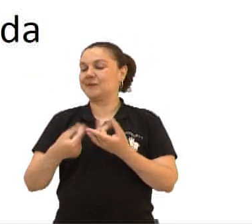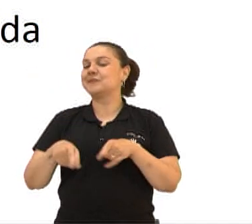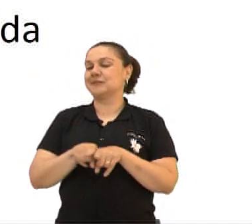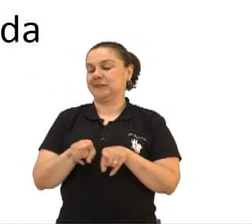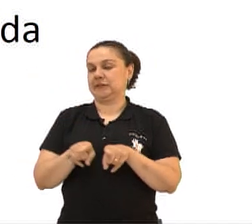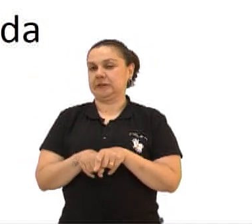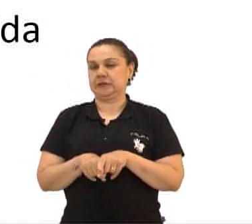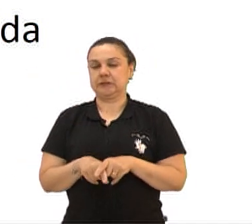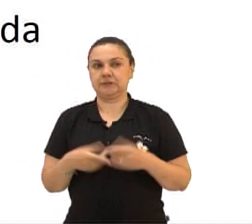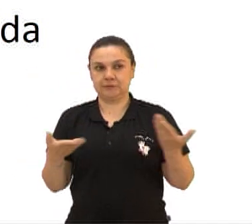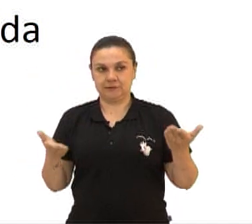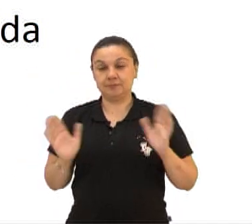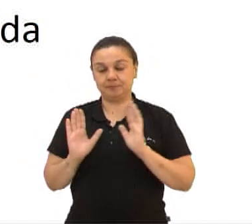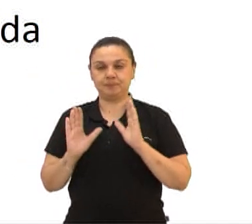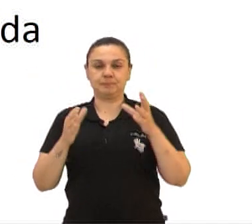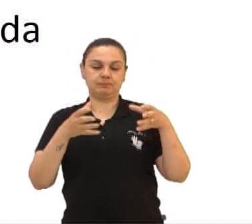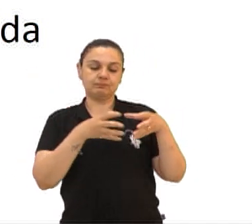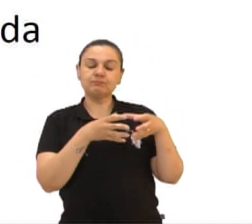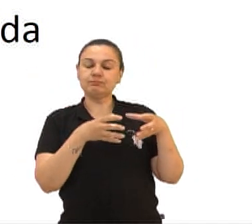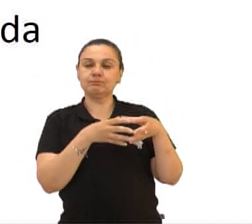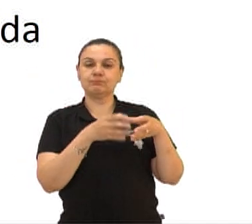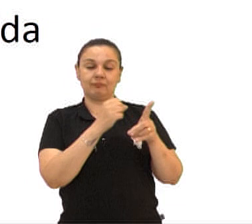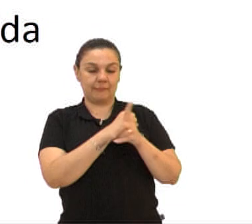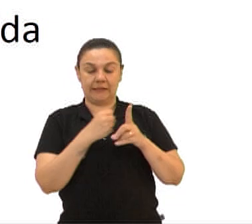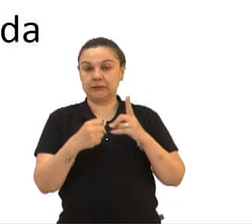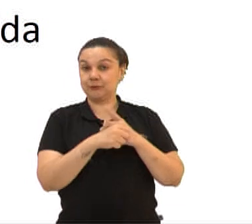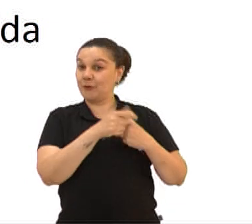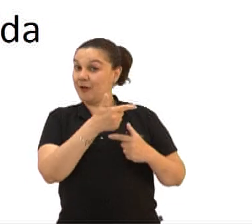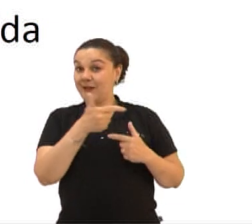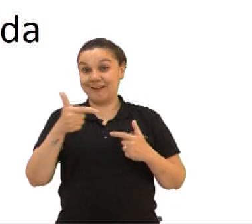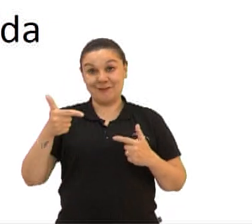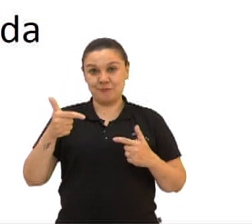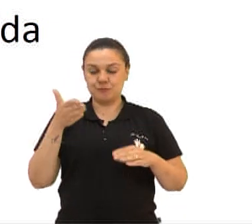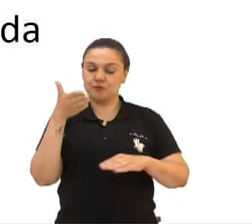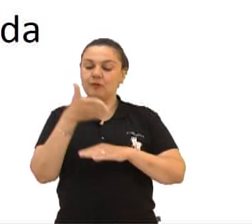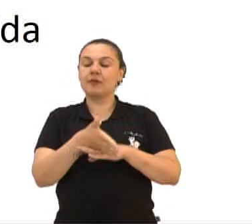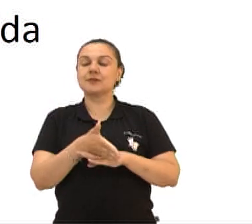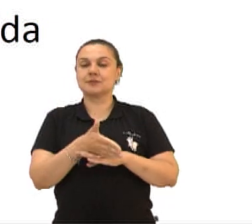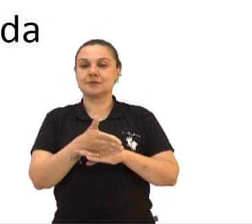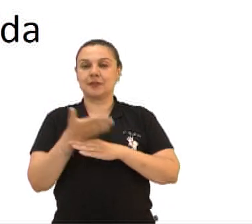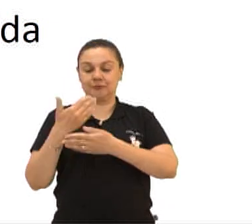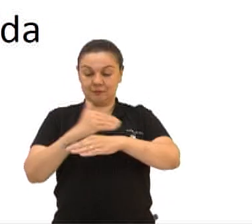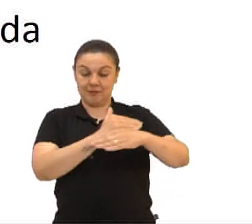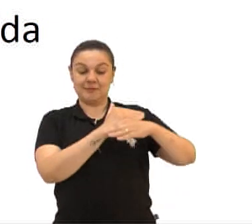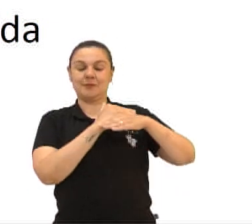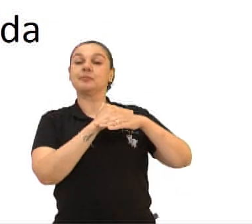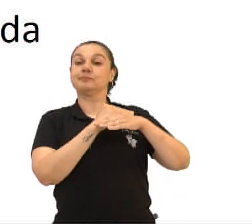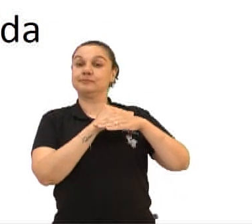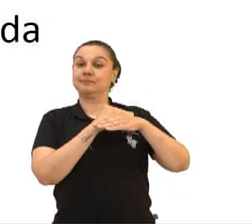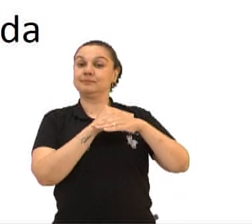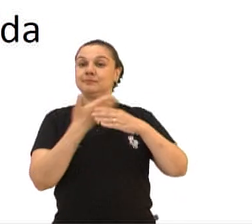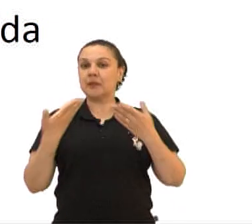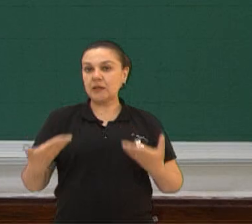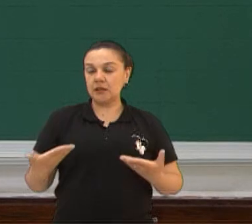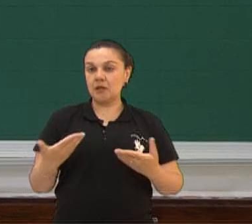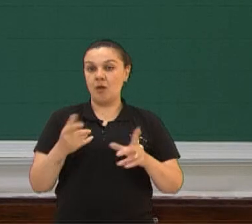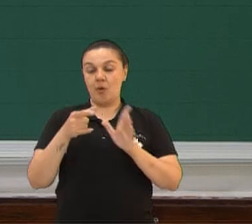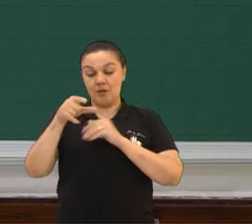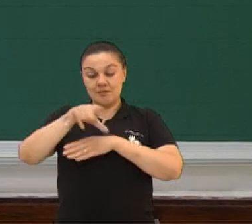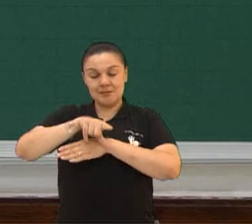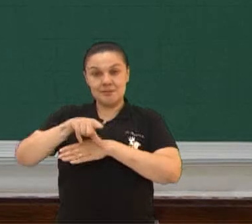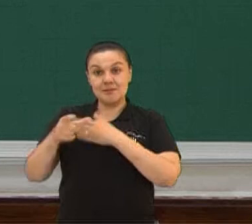nós tivemos aí uma parcela da sociedade que não tinha acesso a esse padrão, né, professor? Então, esses